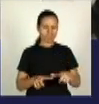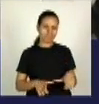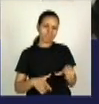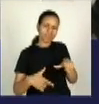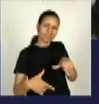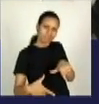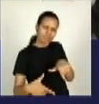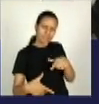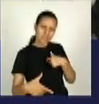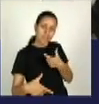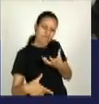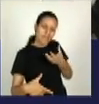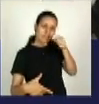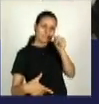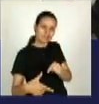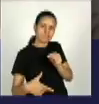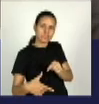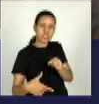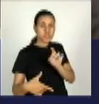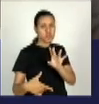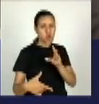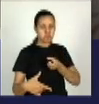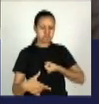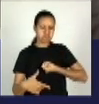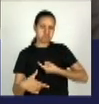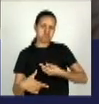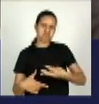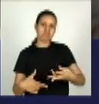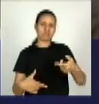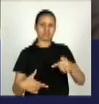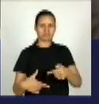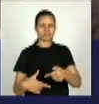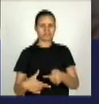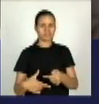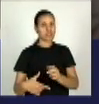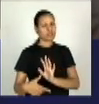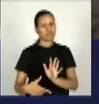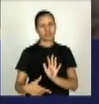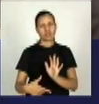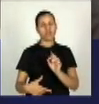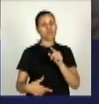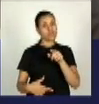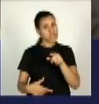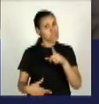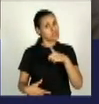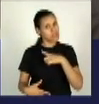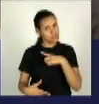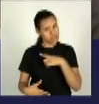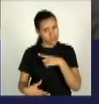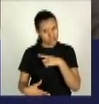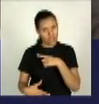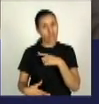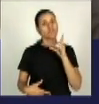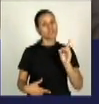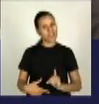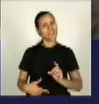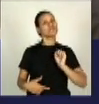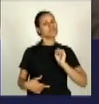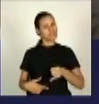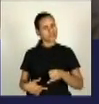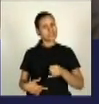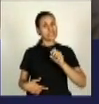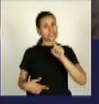uma dosagem que eu tenho que tomar, eu não posso chegar na farmácia e pedir, olha, eu quero fracionar isso, eu tenho esse direito? Você tem esse direito